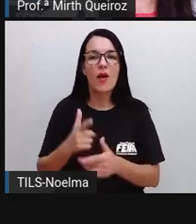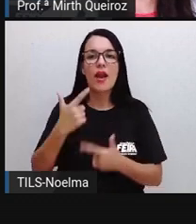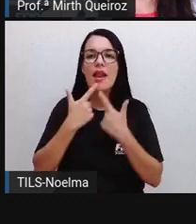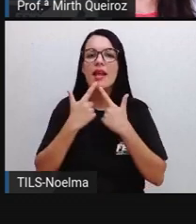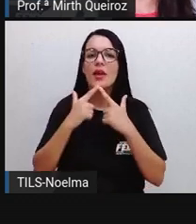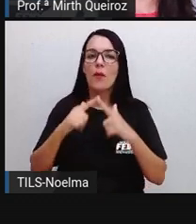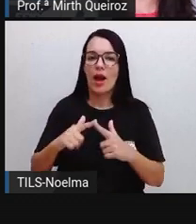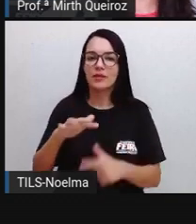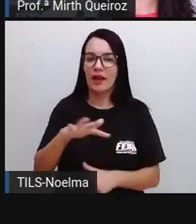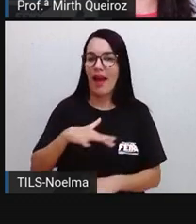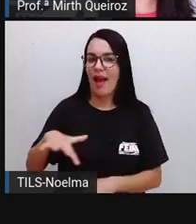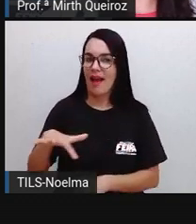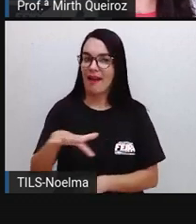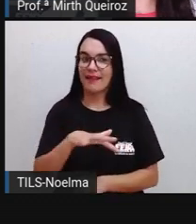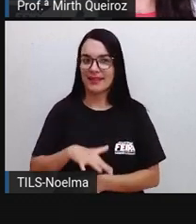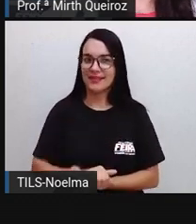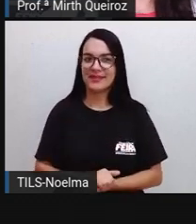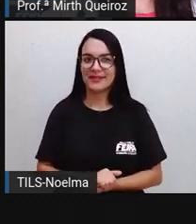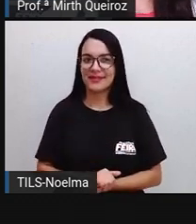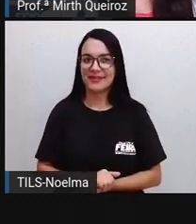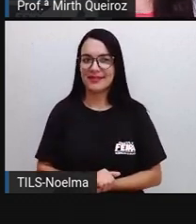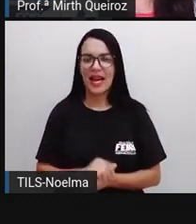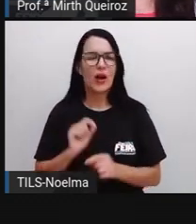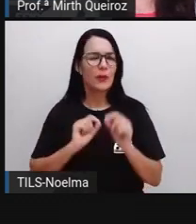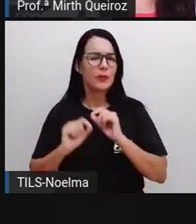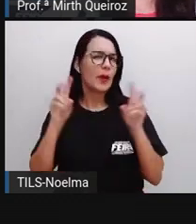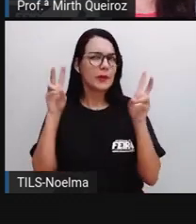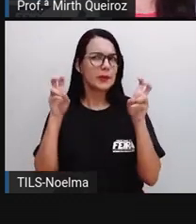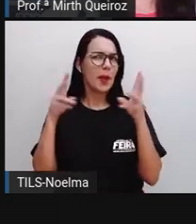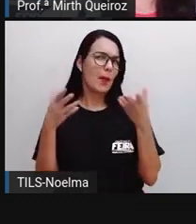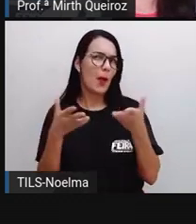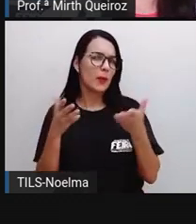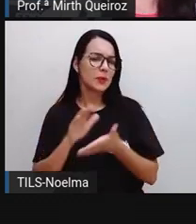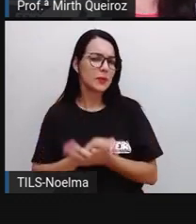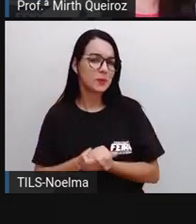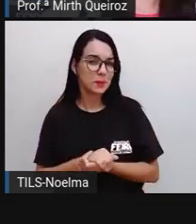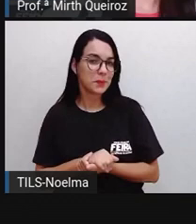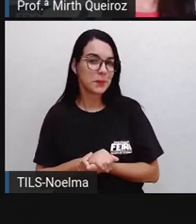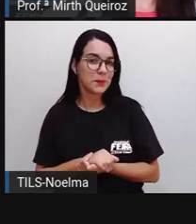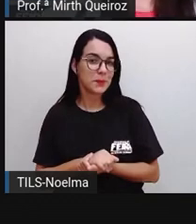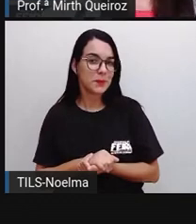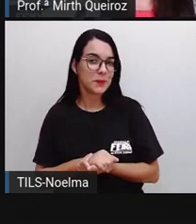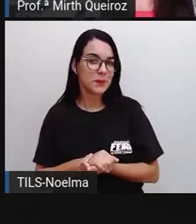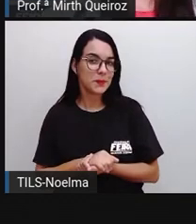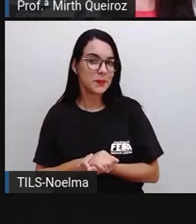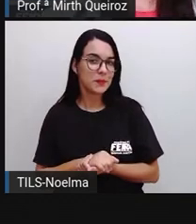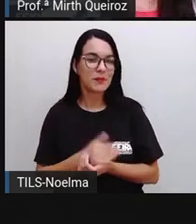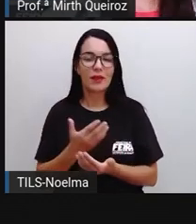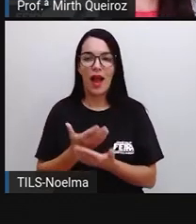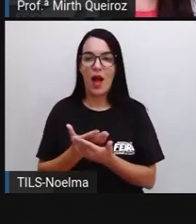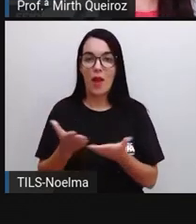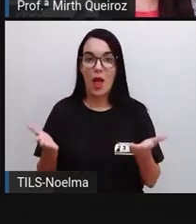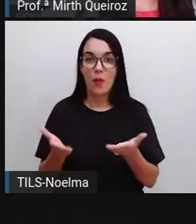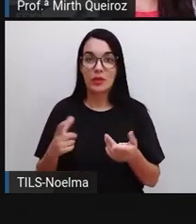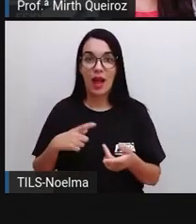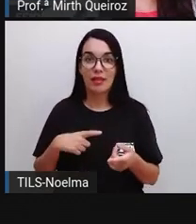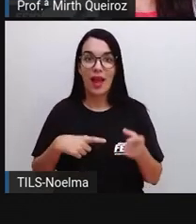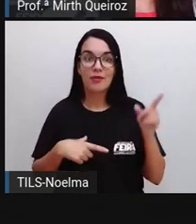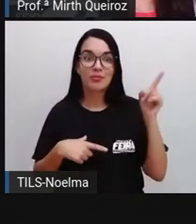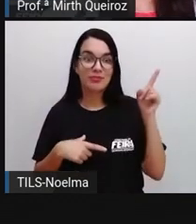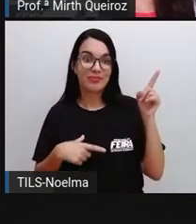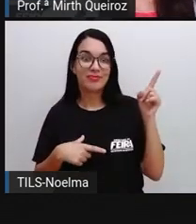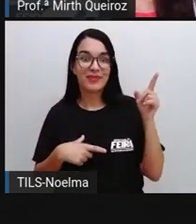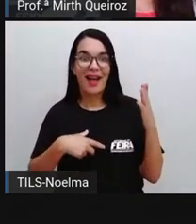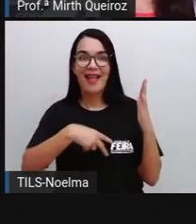de linguagens. Sobre o que será que nós vamos estudar hoje? Na aula de hoje nós falaremos sobre